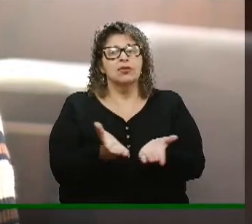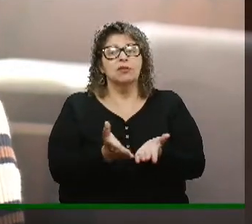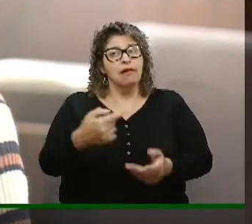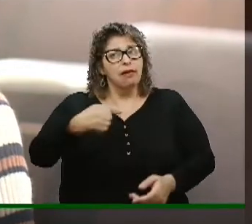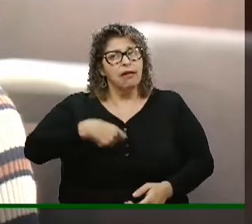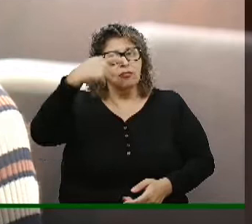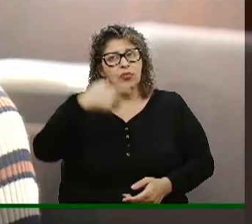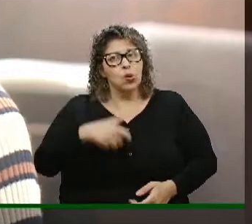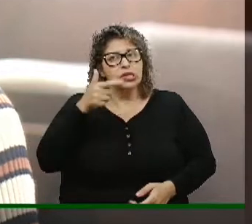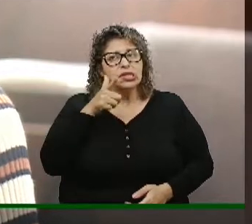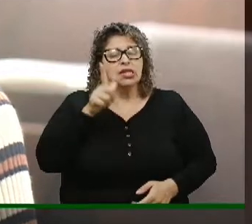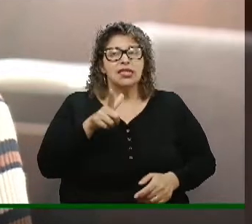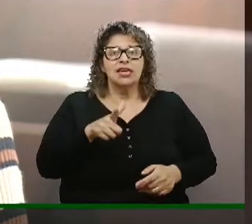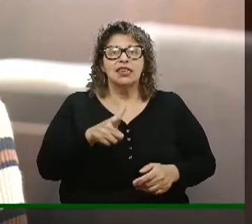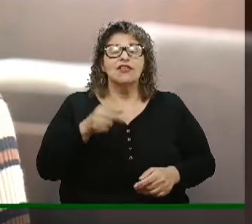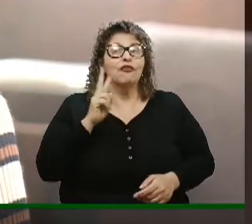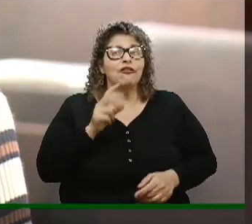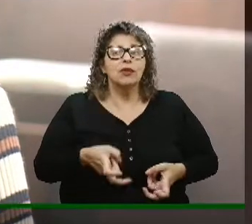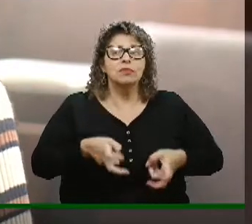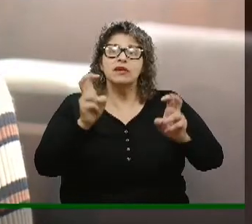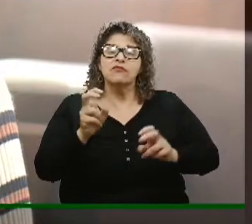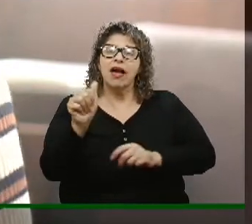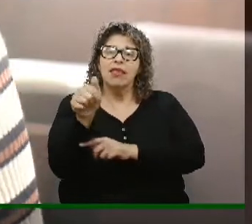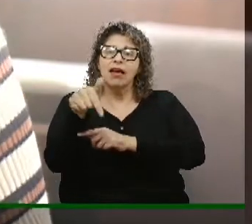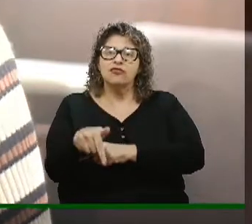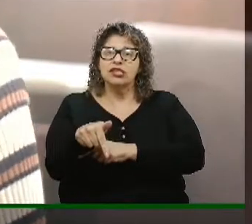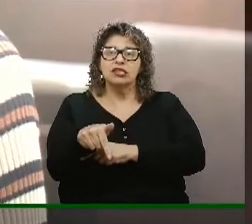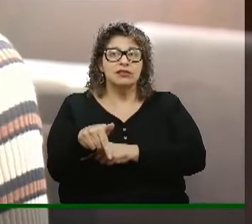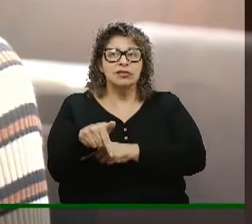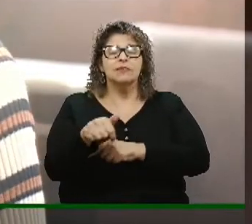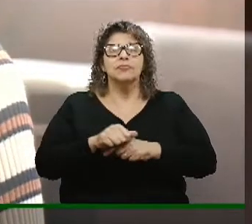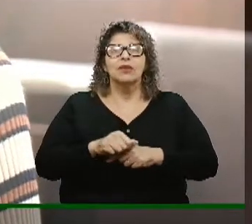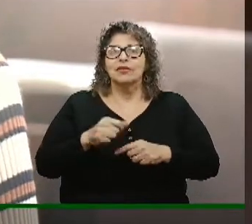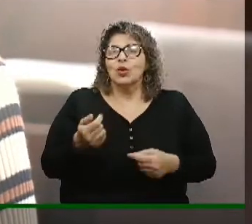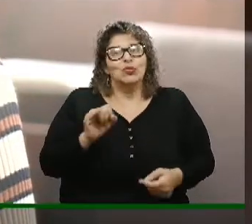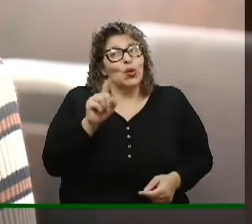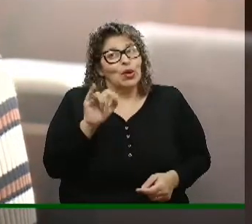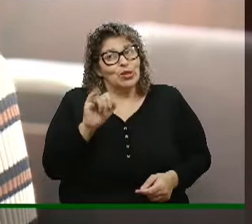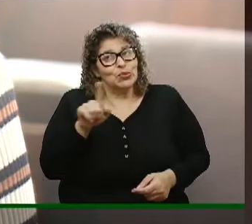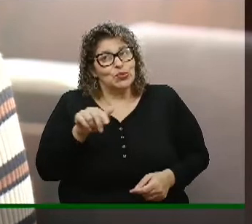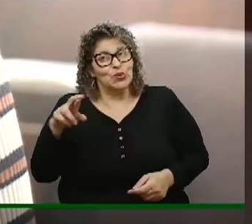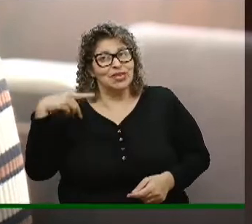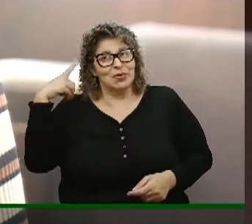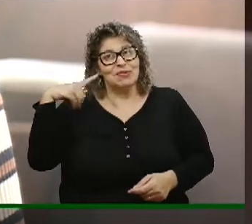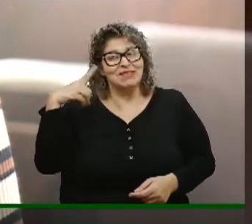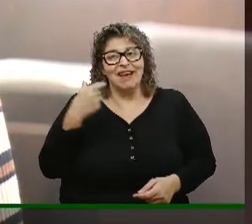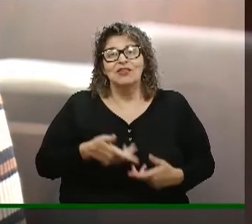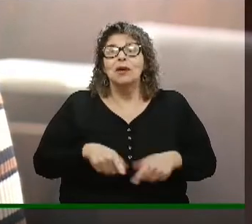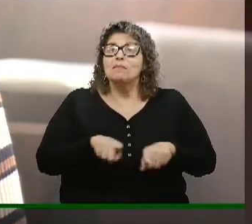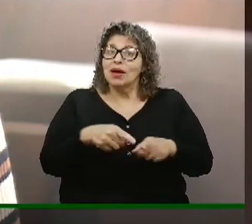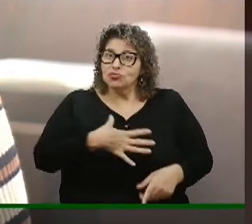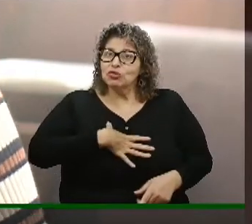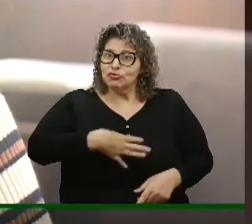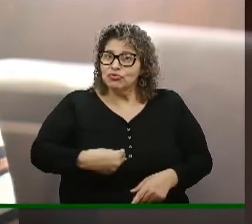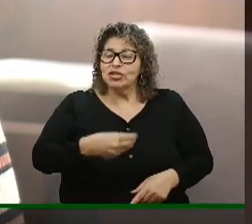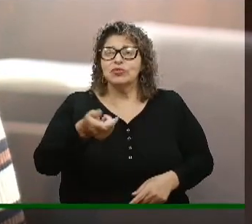eu consegui constatar isso na Escola Adventista. Não sou como deputado Issur, não estudei lá, mas meus filhos